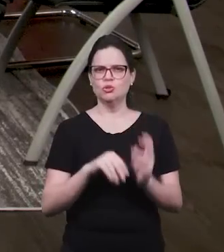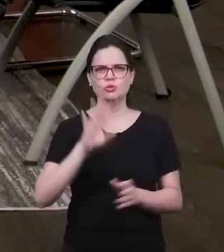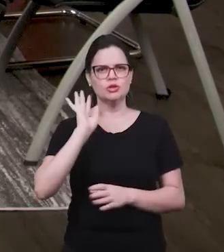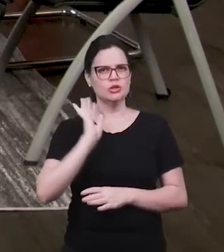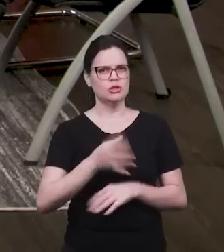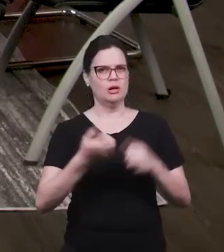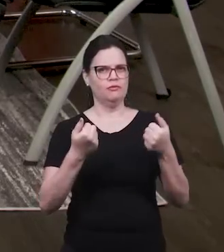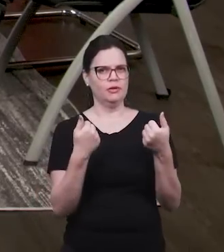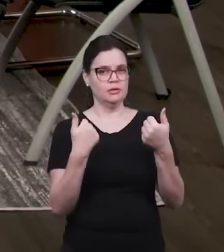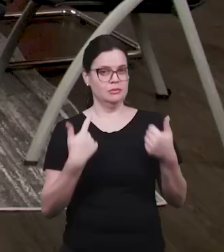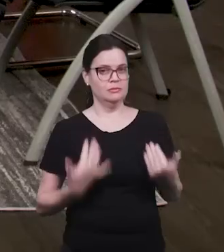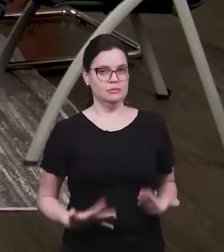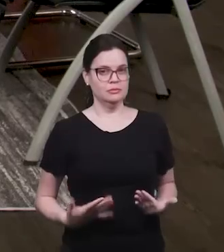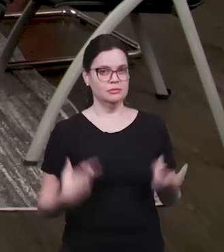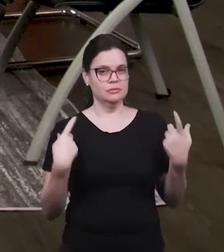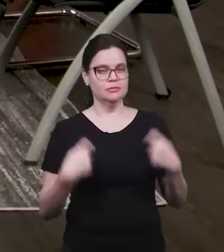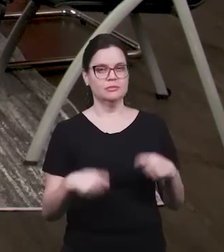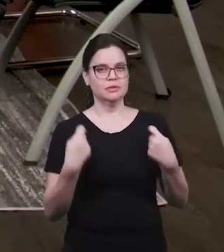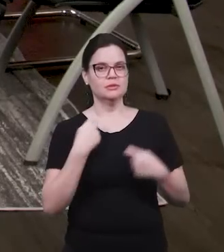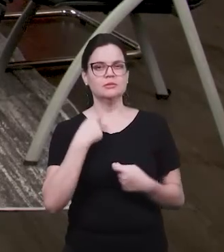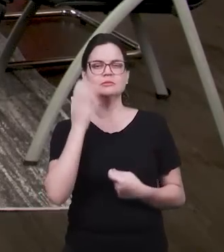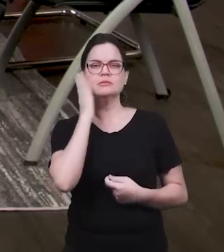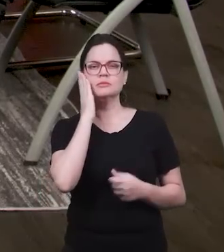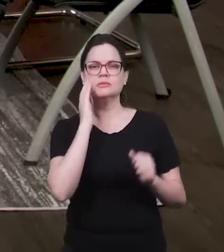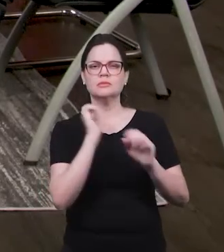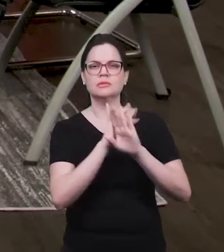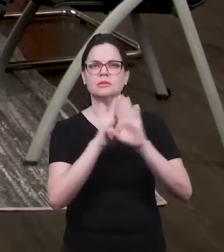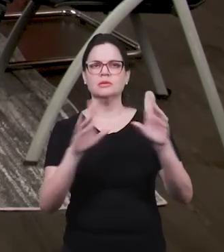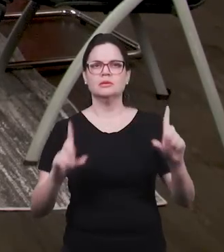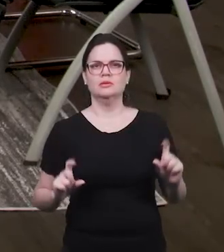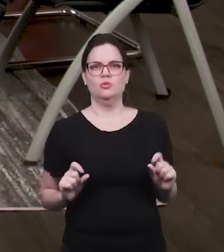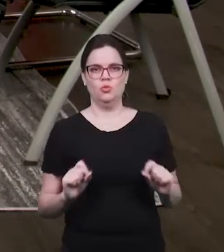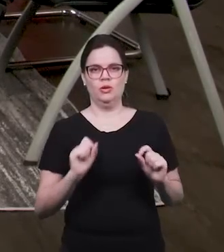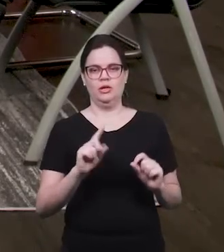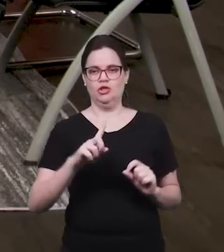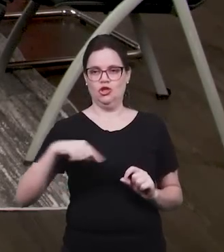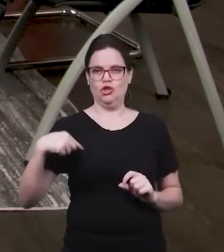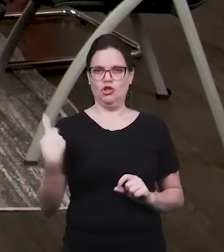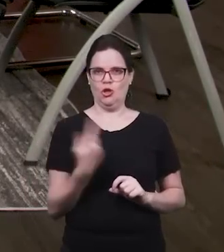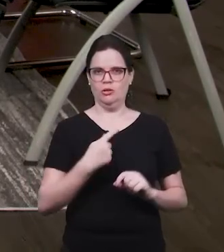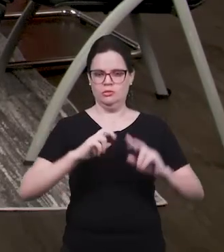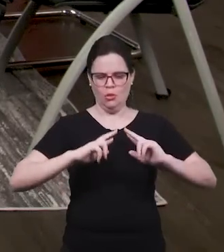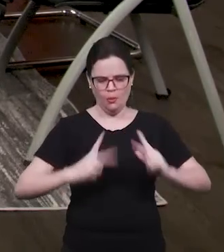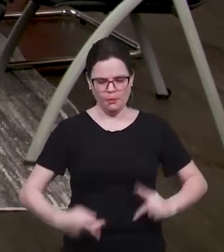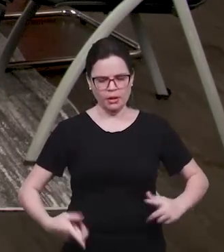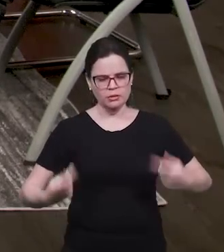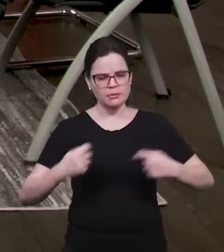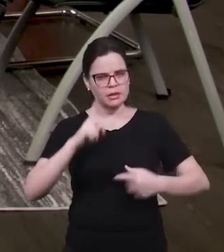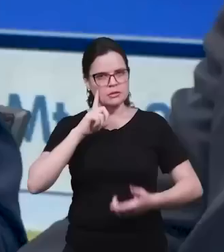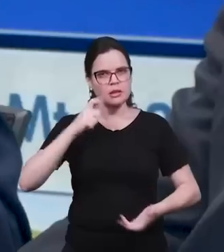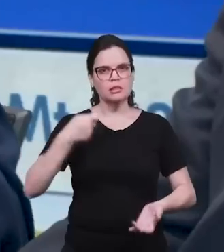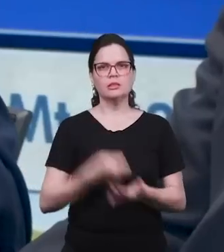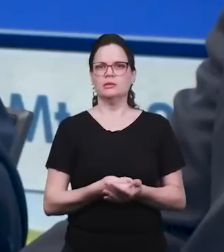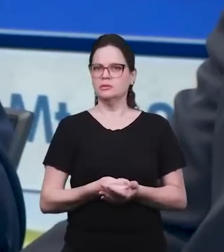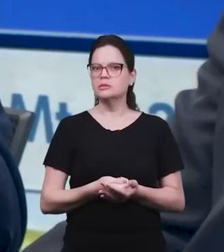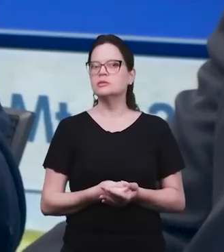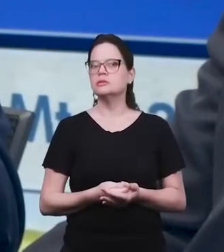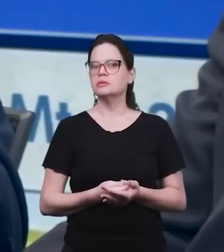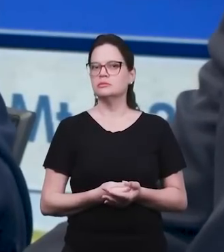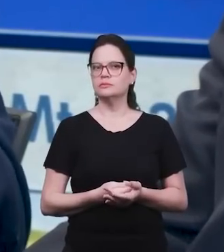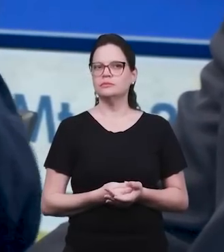diante de tudo que foi colocado, é necessário que o homem tome uma posição.